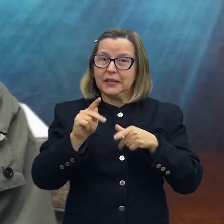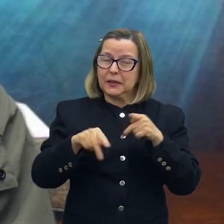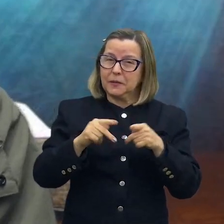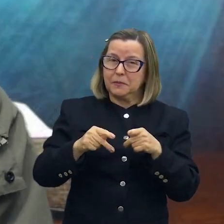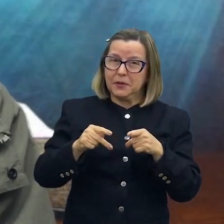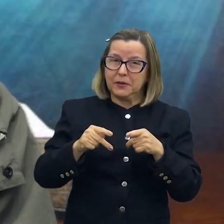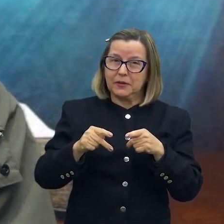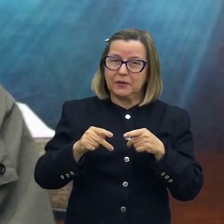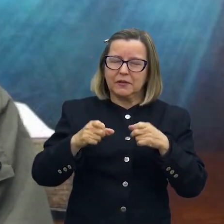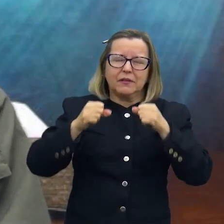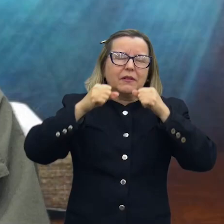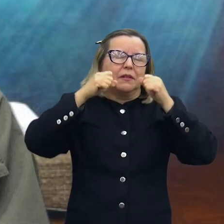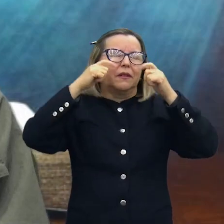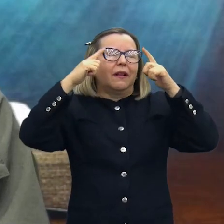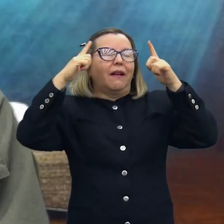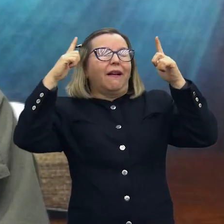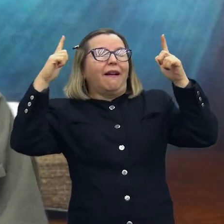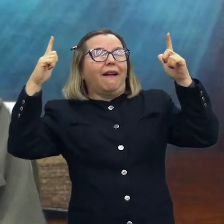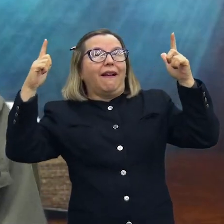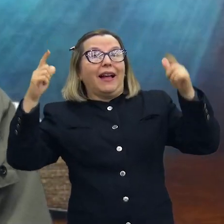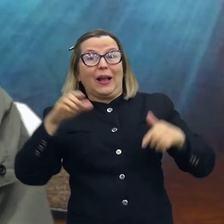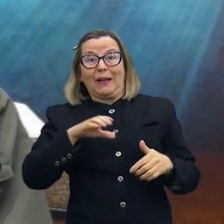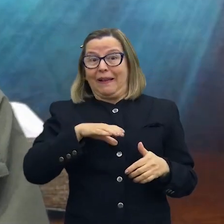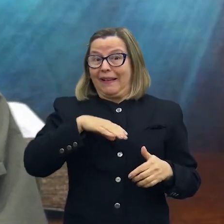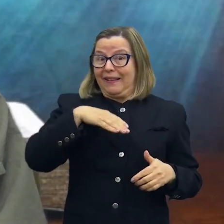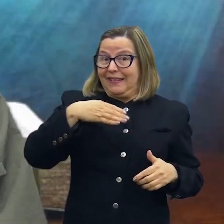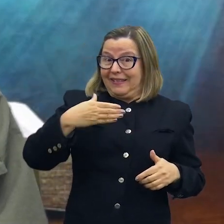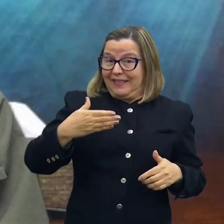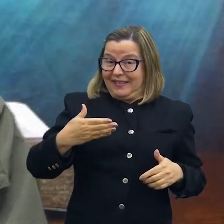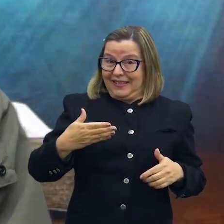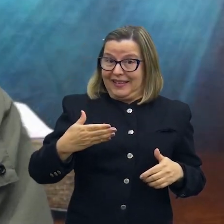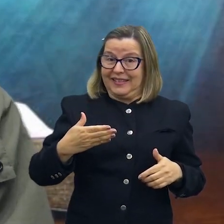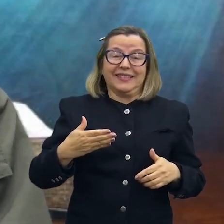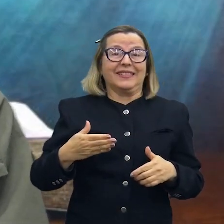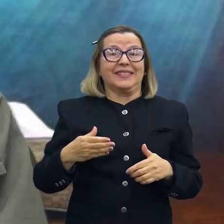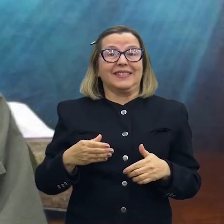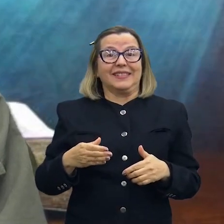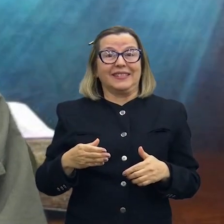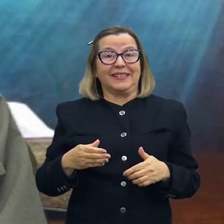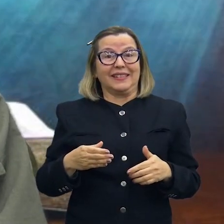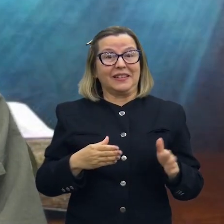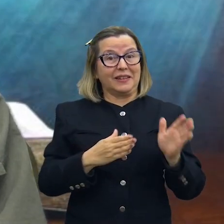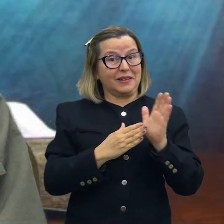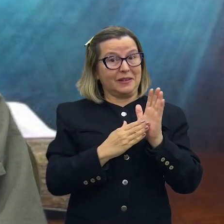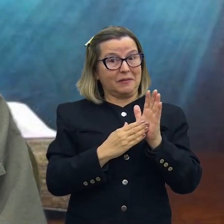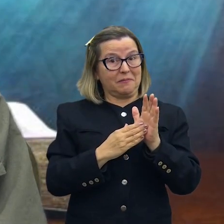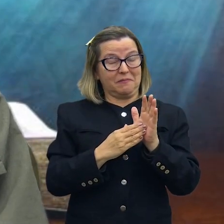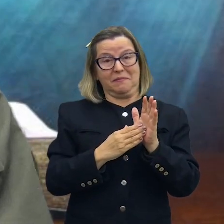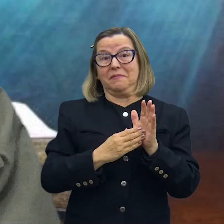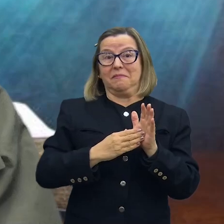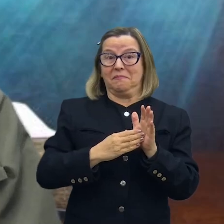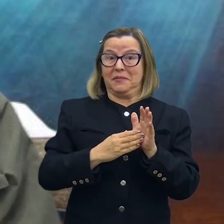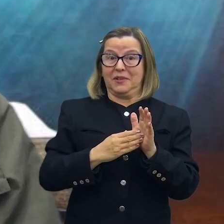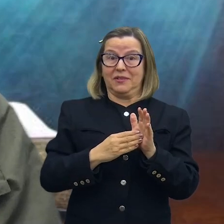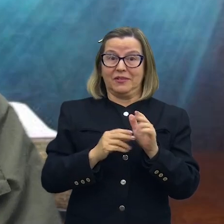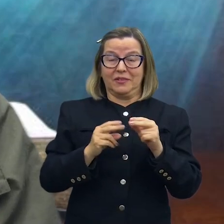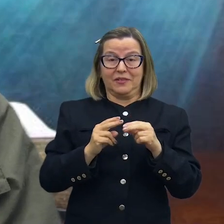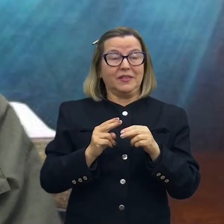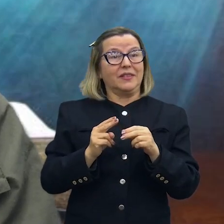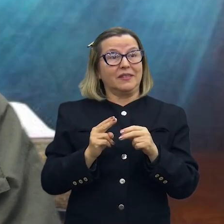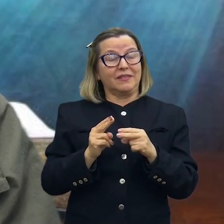afinco, com sangue no olho, com faca no dente, com mãos de tesoura. E os anos